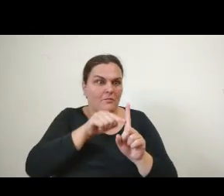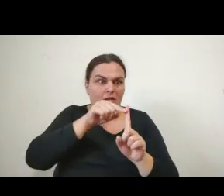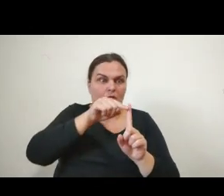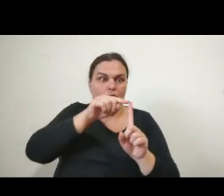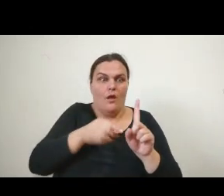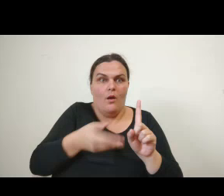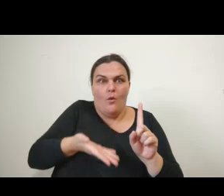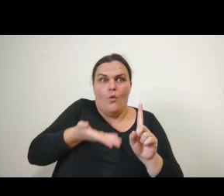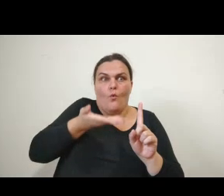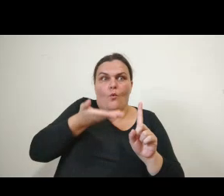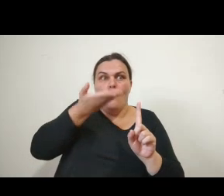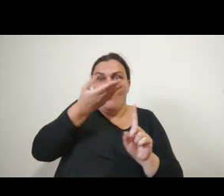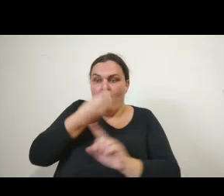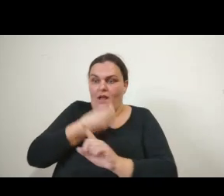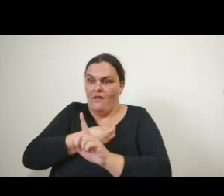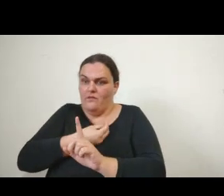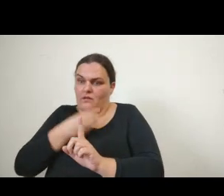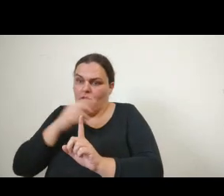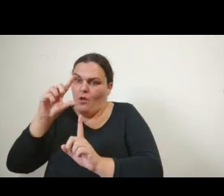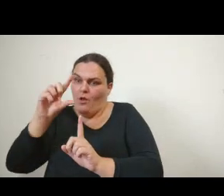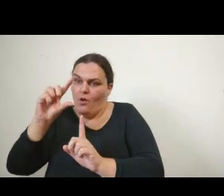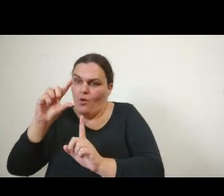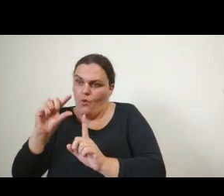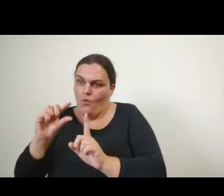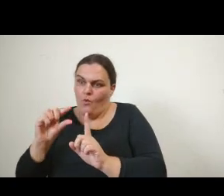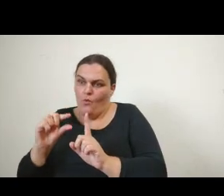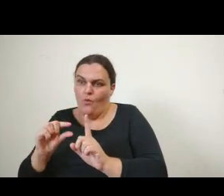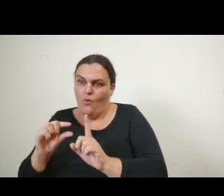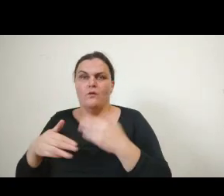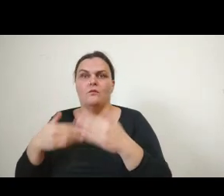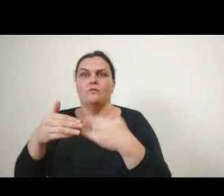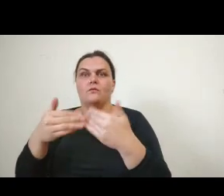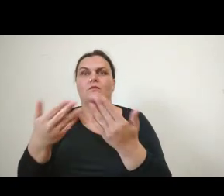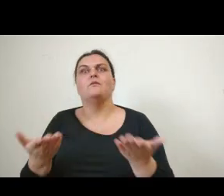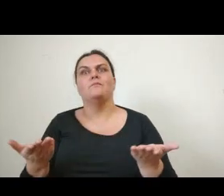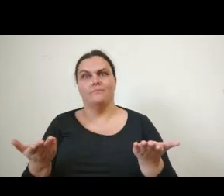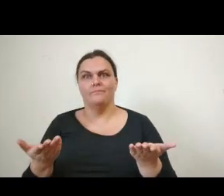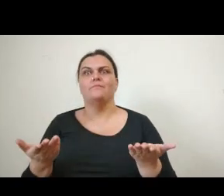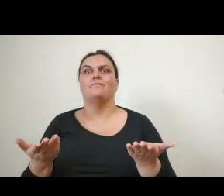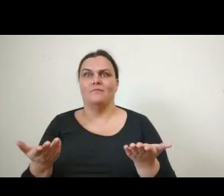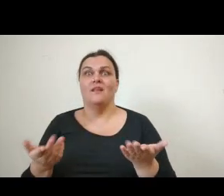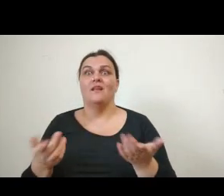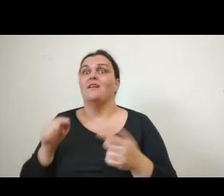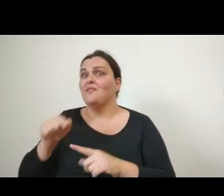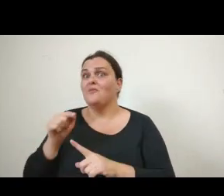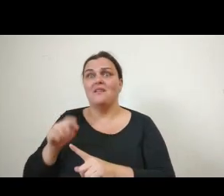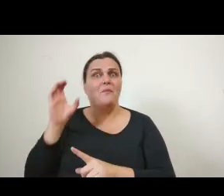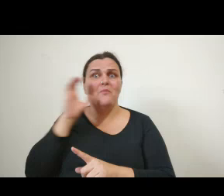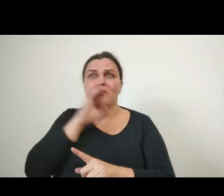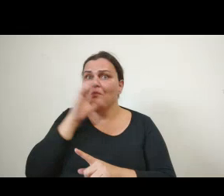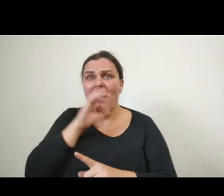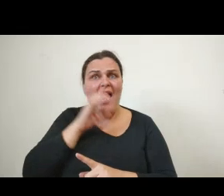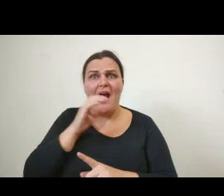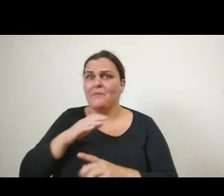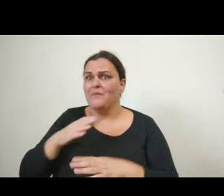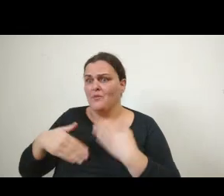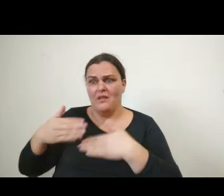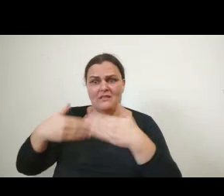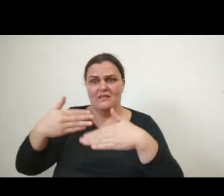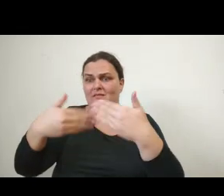essa duração da fase jovem do inseto, faz com que ele chegue na fase adulta mais rapidamente. Então, o aumento